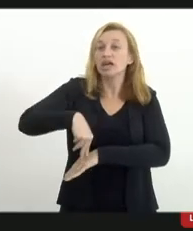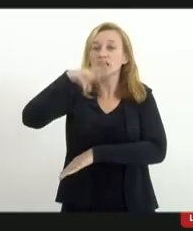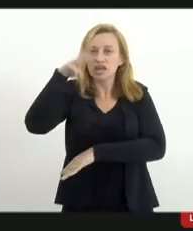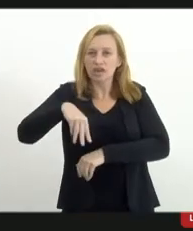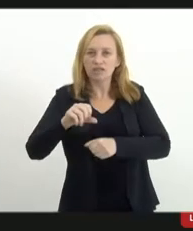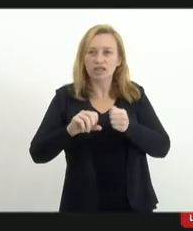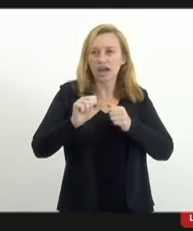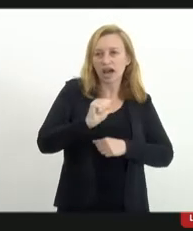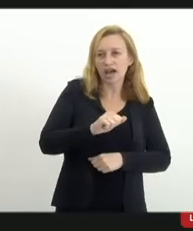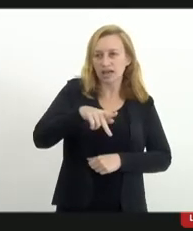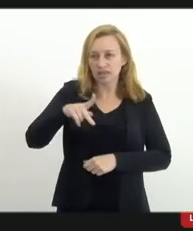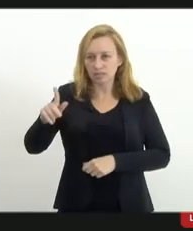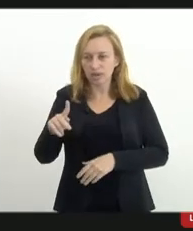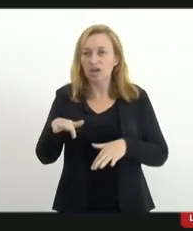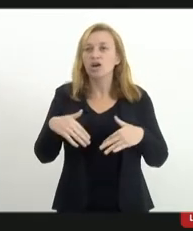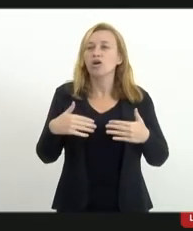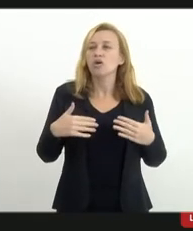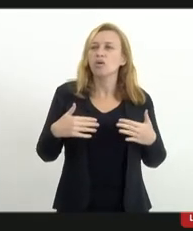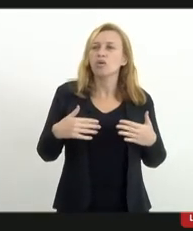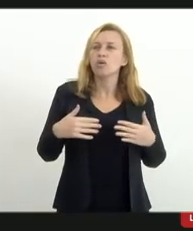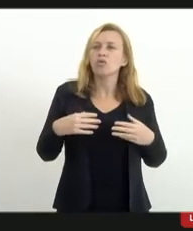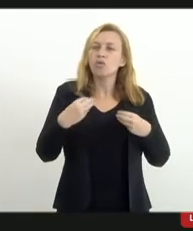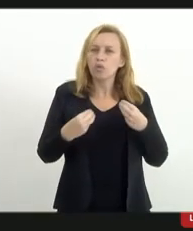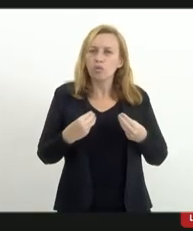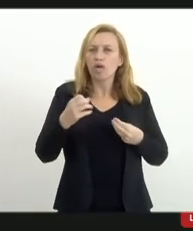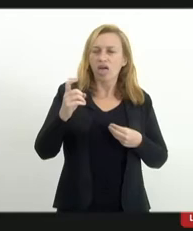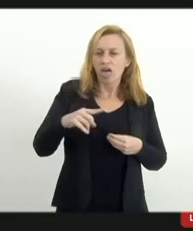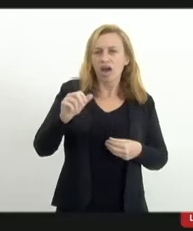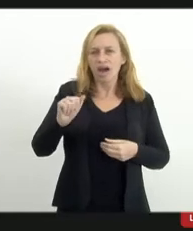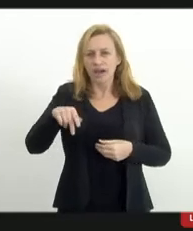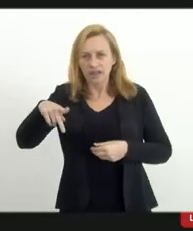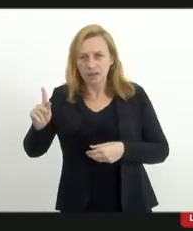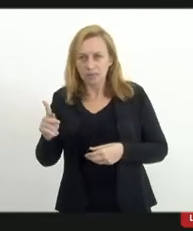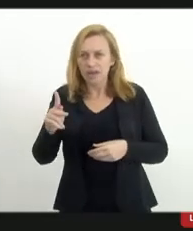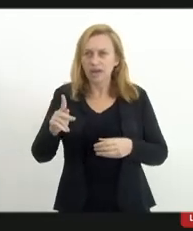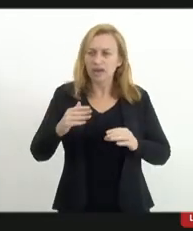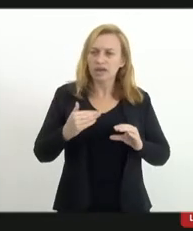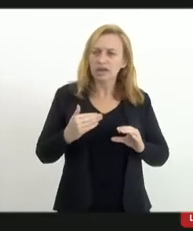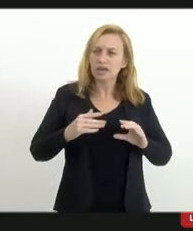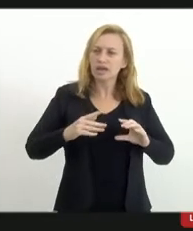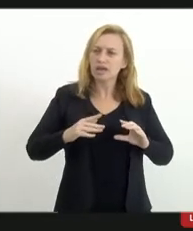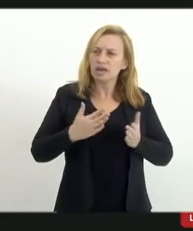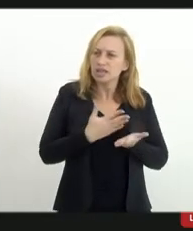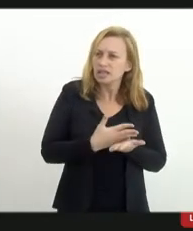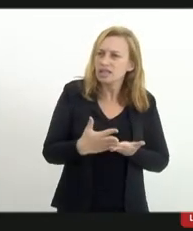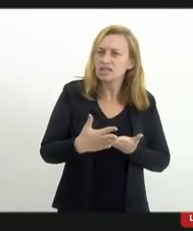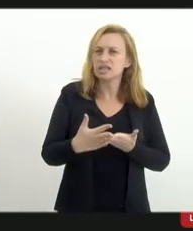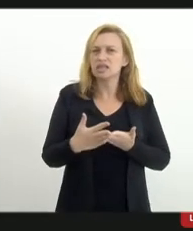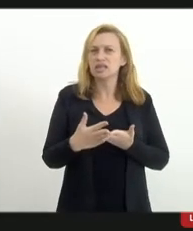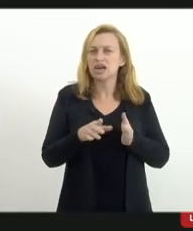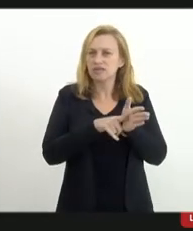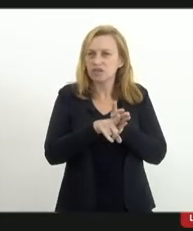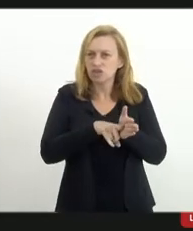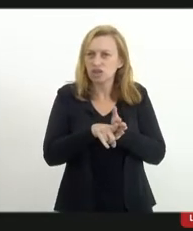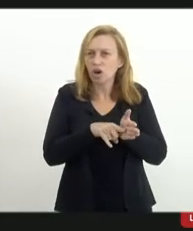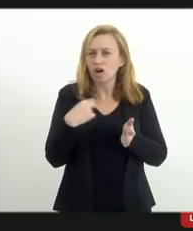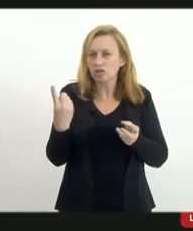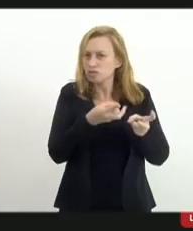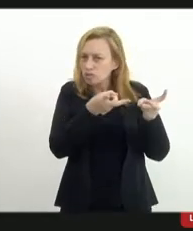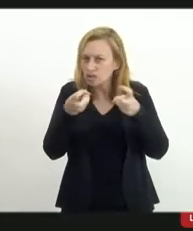ANP. Como é a ANP que faz o lançamento, a nossa